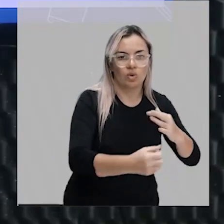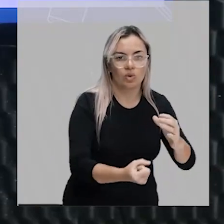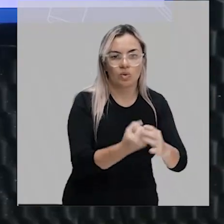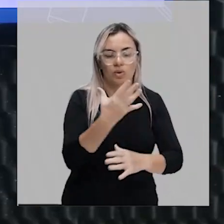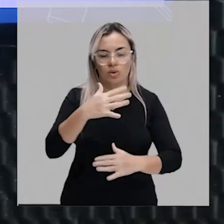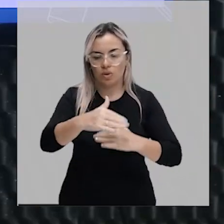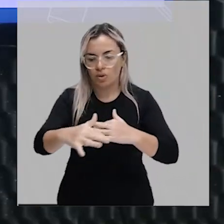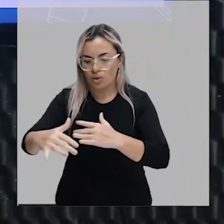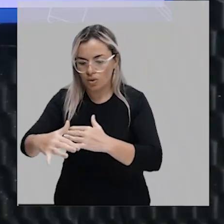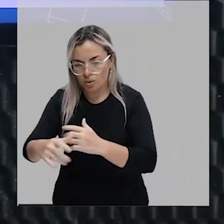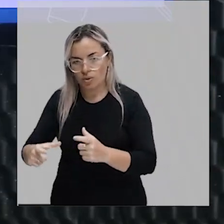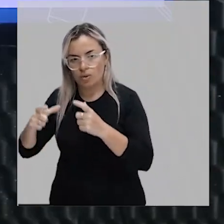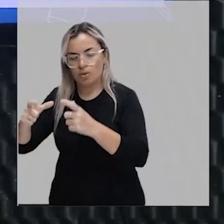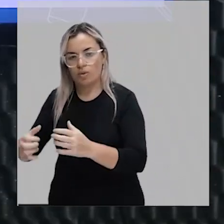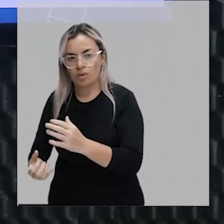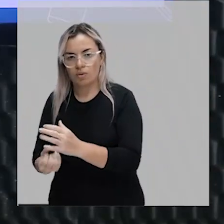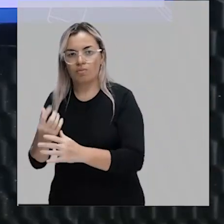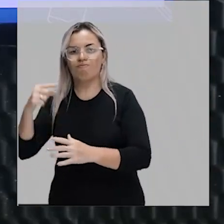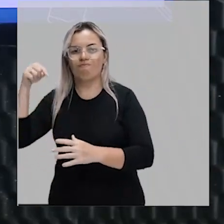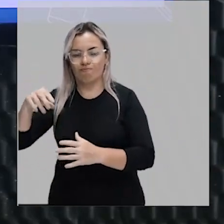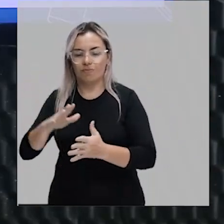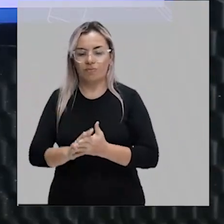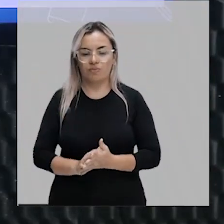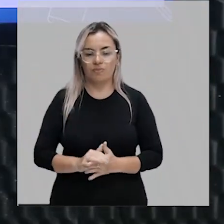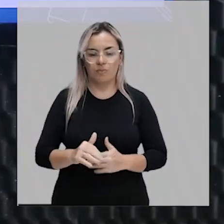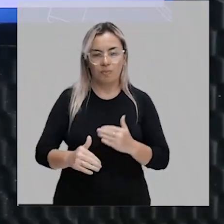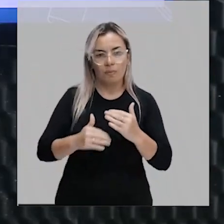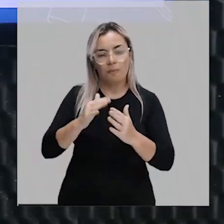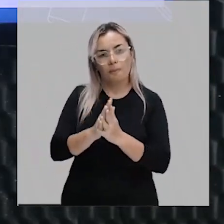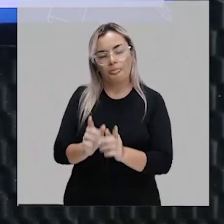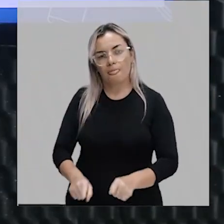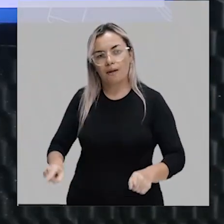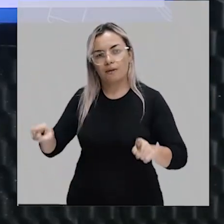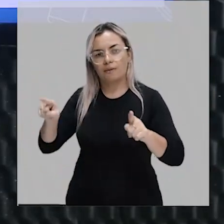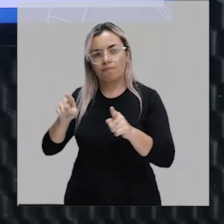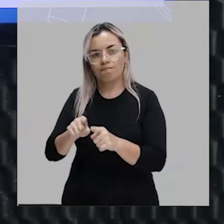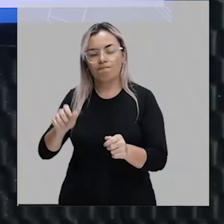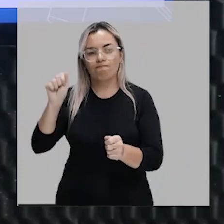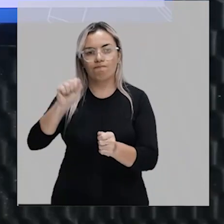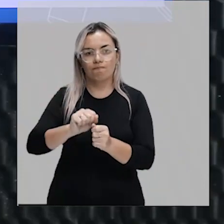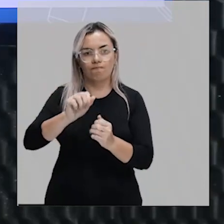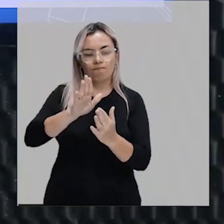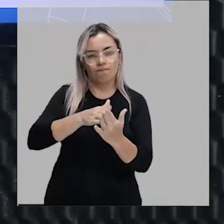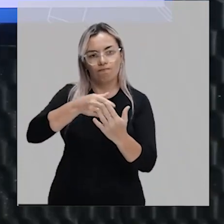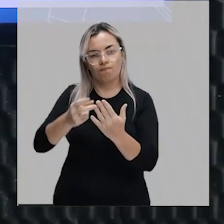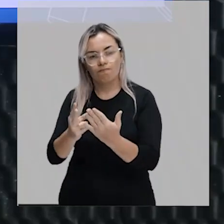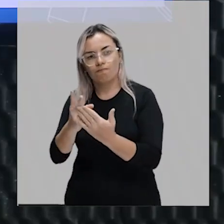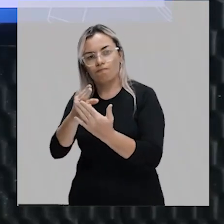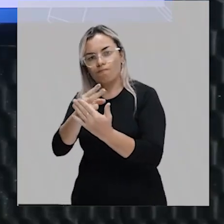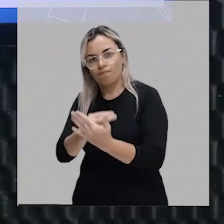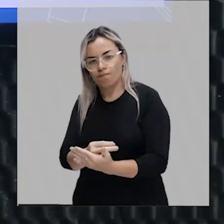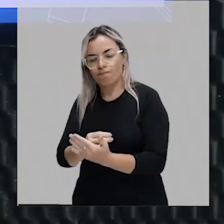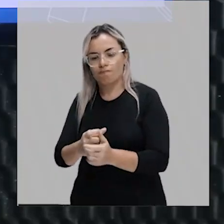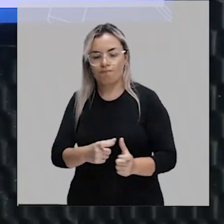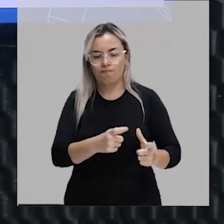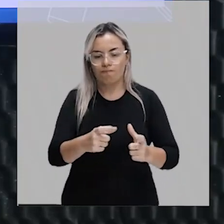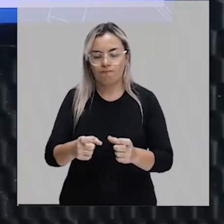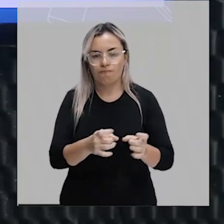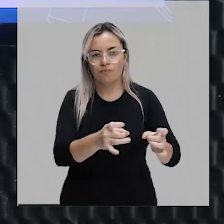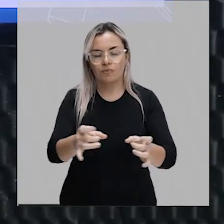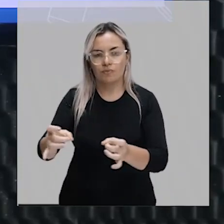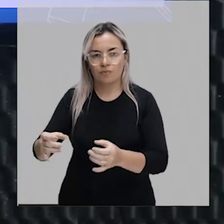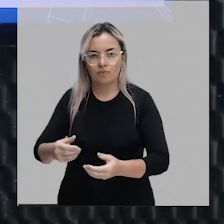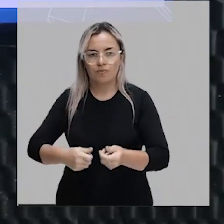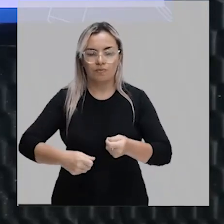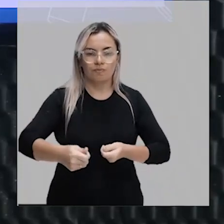Desenvolve-se os núcleos urbanos e com eles o artesanato e o comércio. Você terá ainda mais o desenvolvimento do artesanato e do